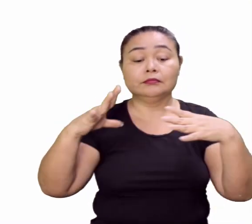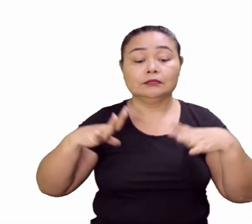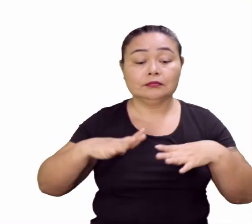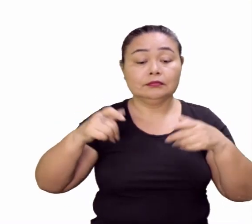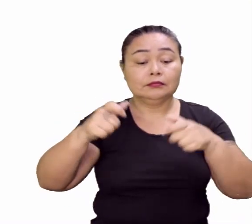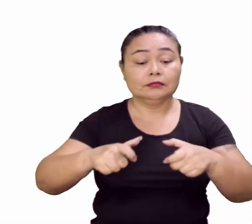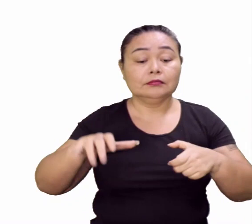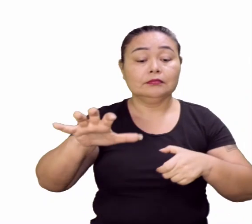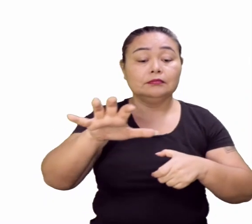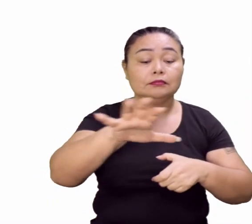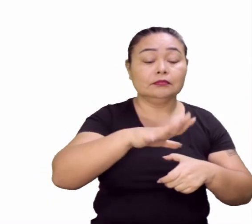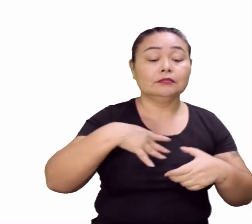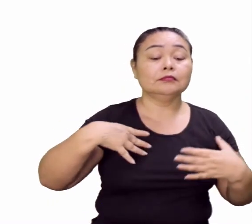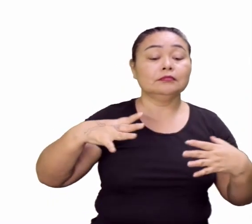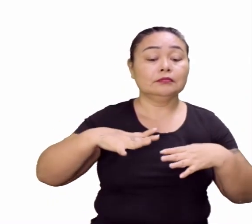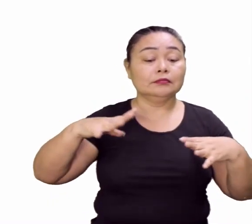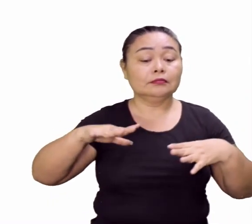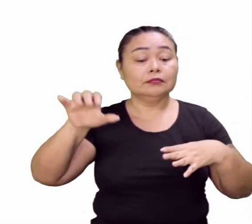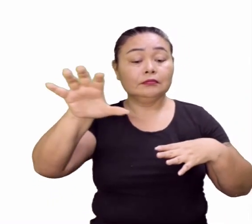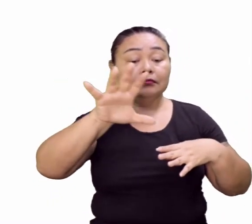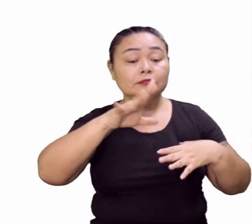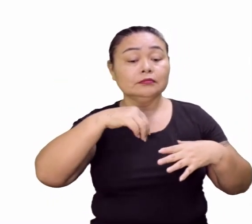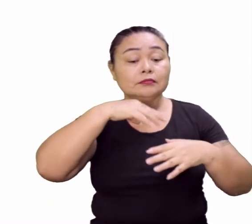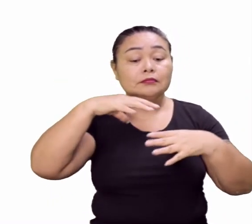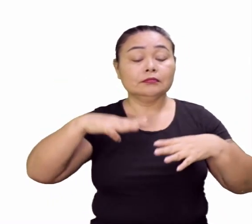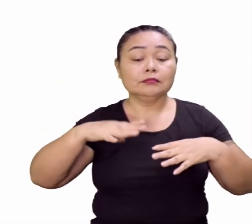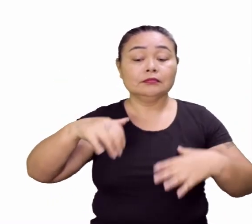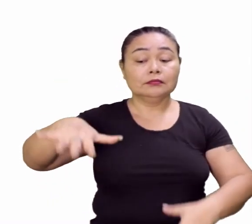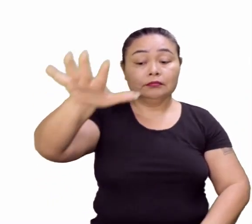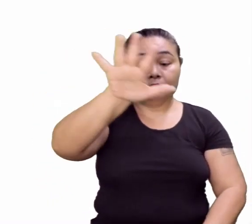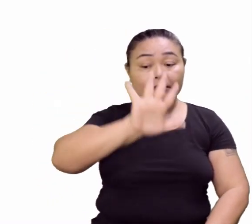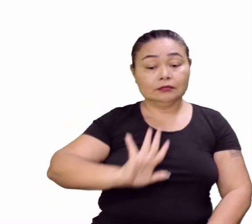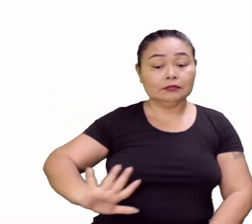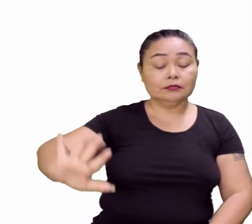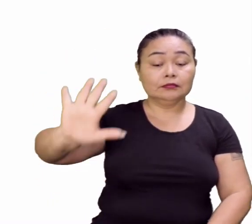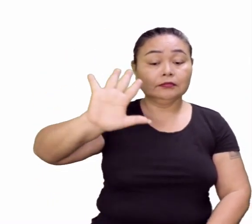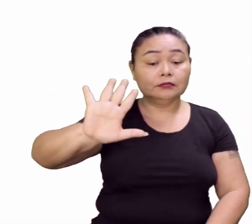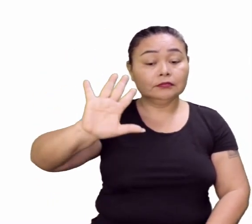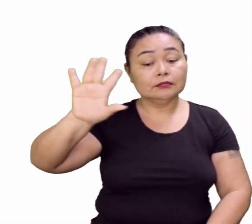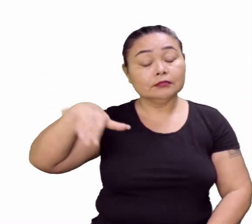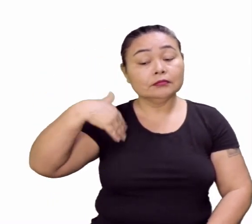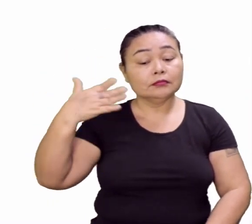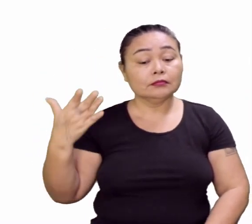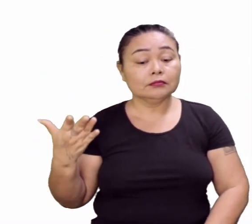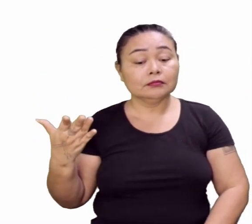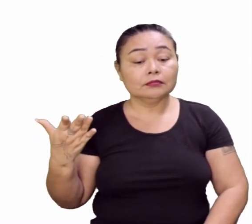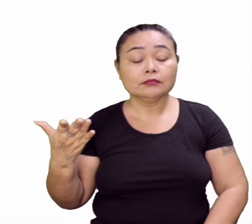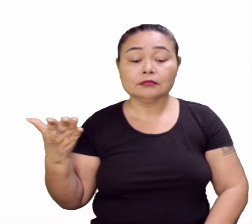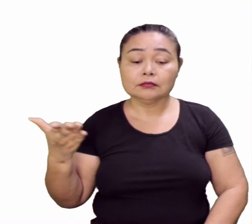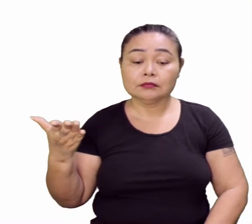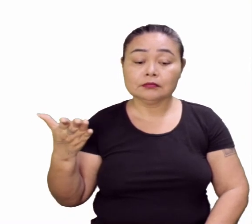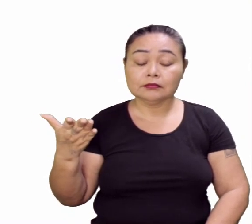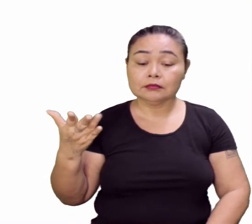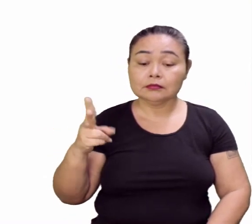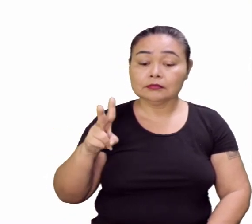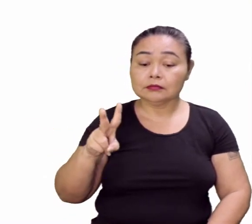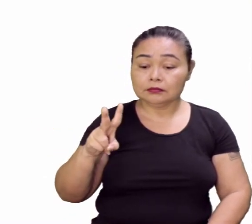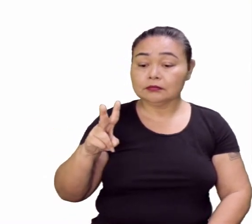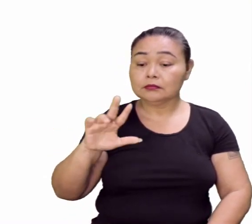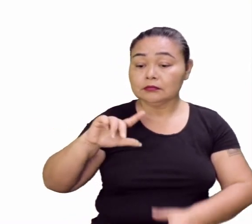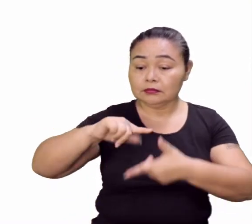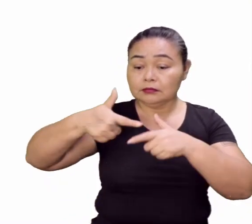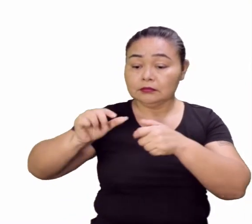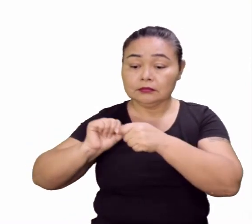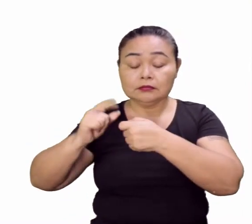cidade, centro regional, metrópole regional, metrópole nacional. Vamos colocar nesse sistema tradicional,